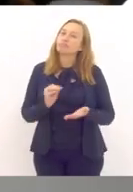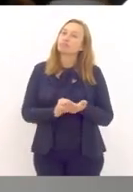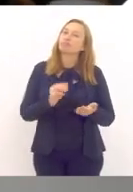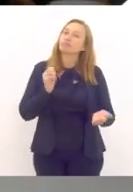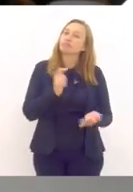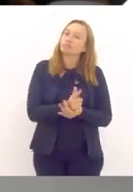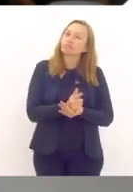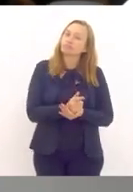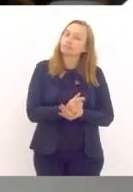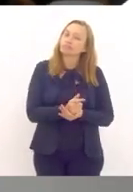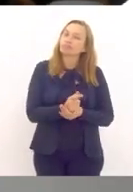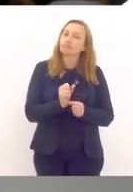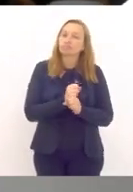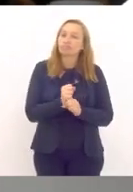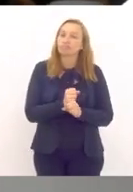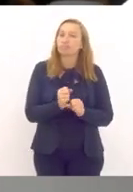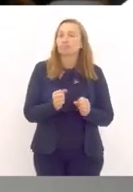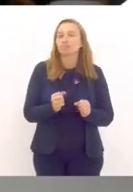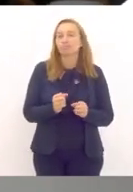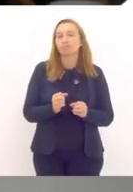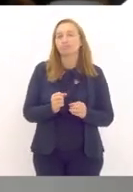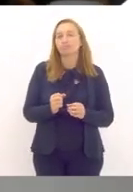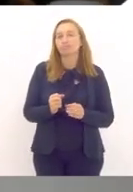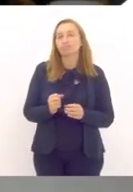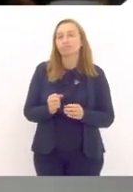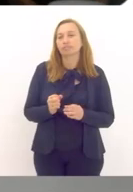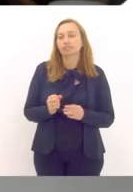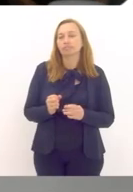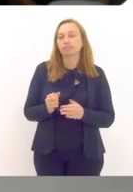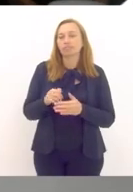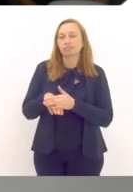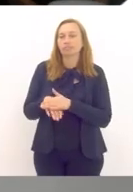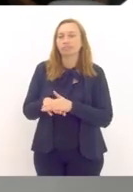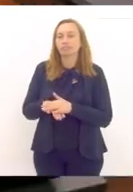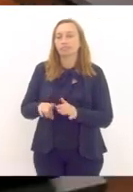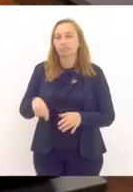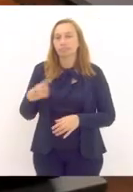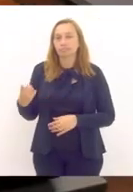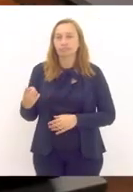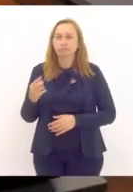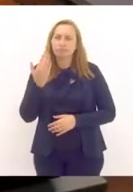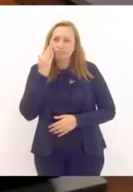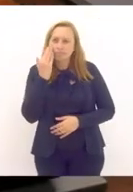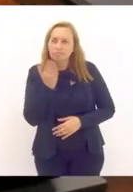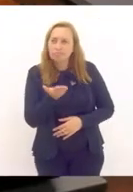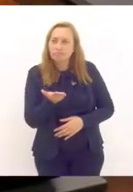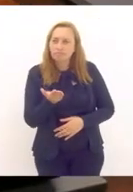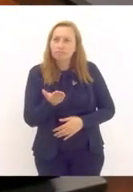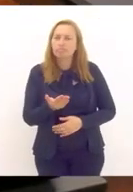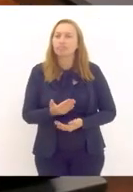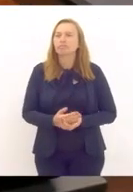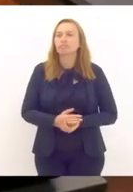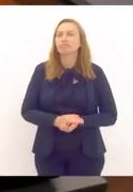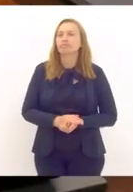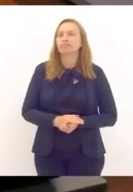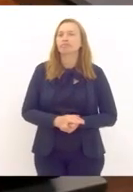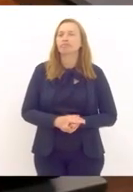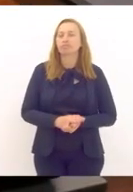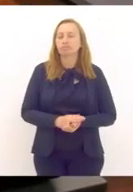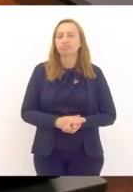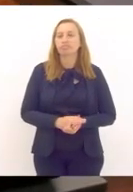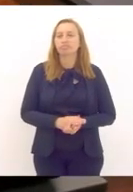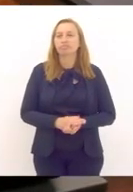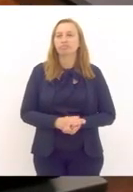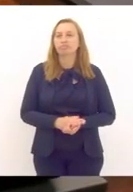deste ano tem que estar coberto pelo saldo de caixa. Nessa tem, né? Porque... Sim. Posso? Obrigado, presidente. Pois não, secretário.